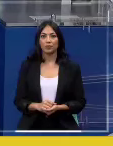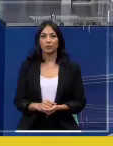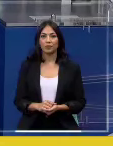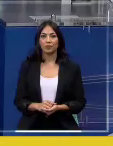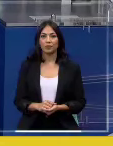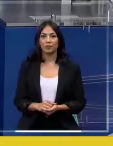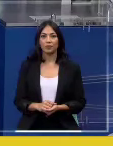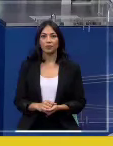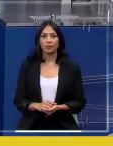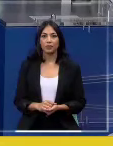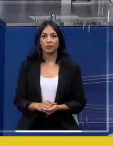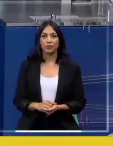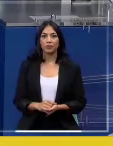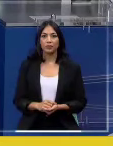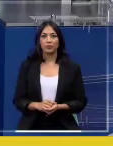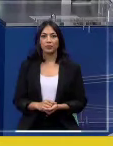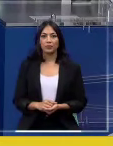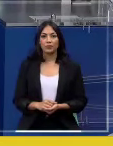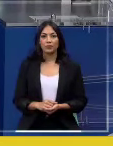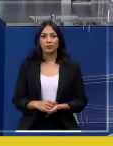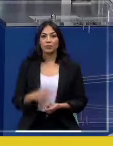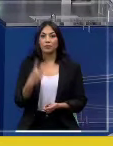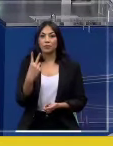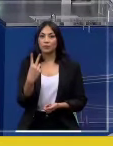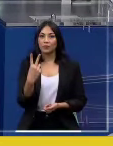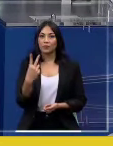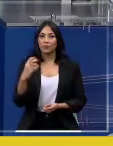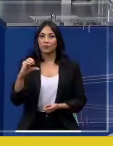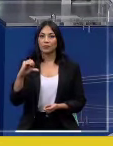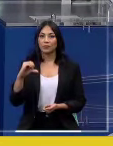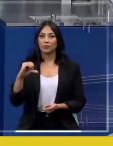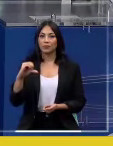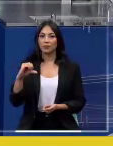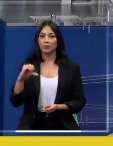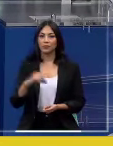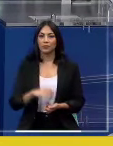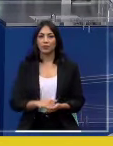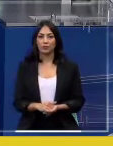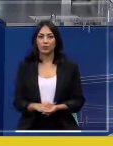lá número 29